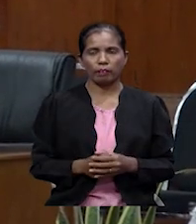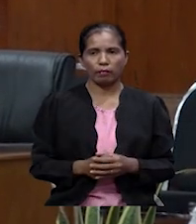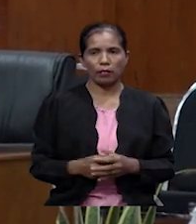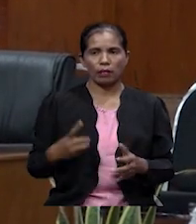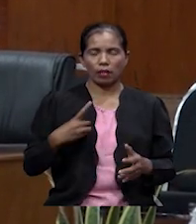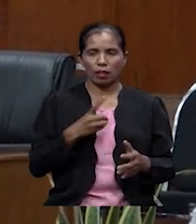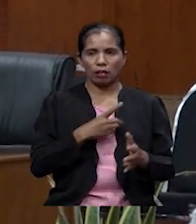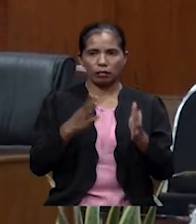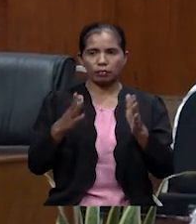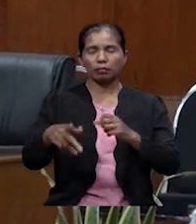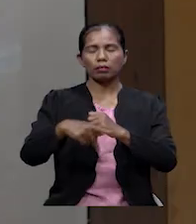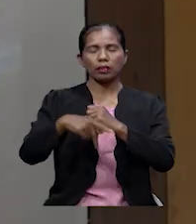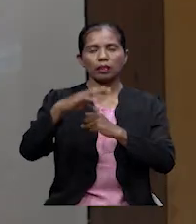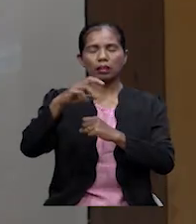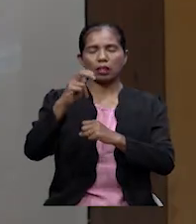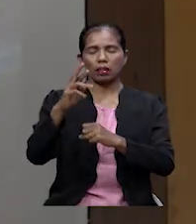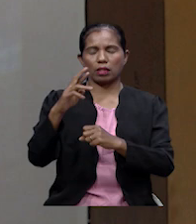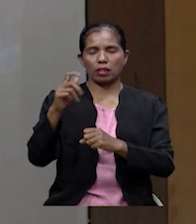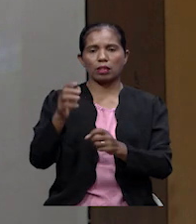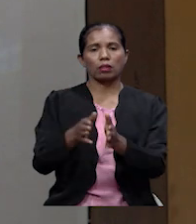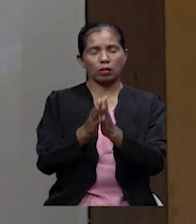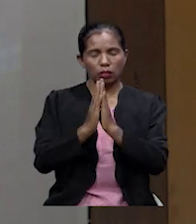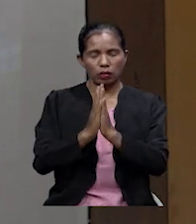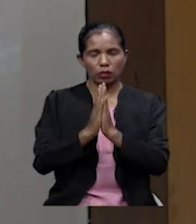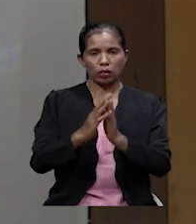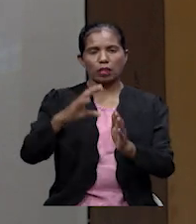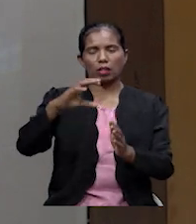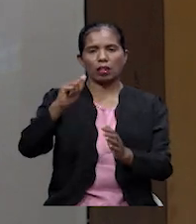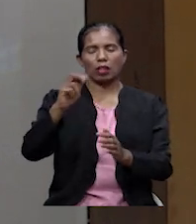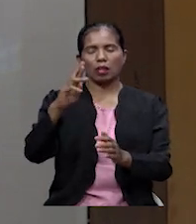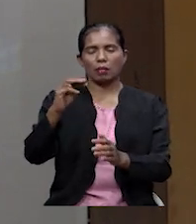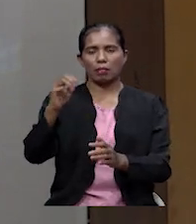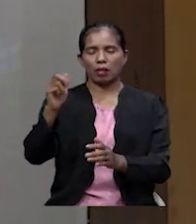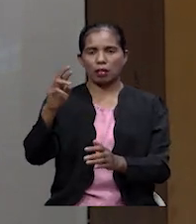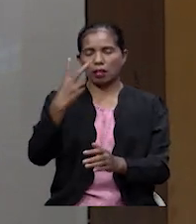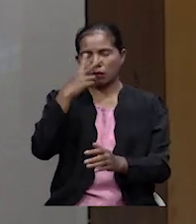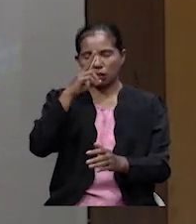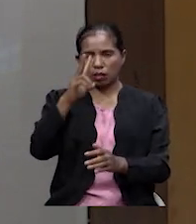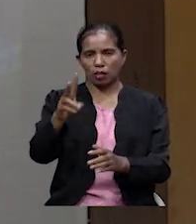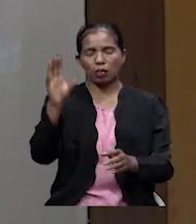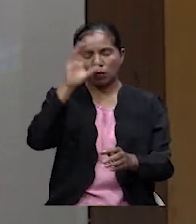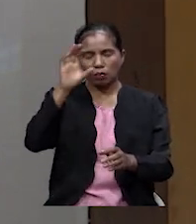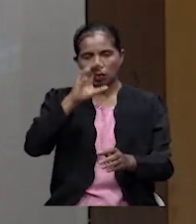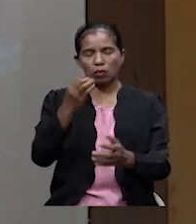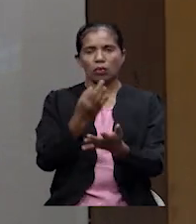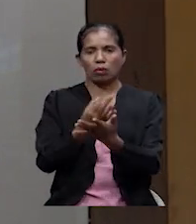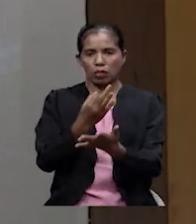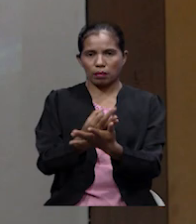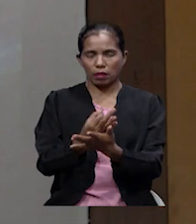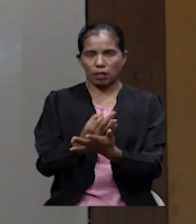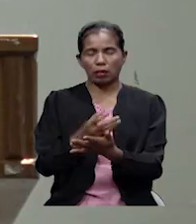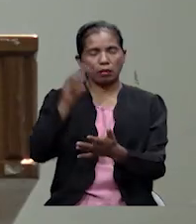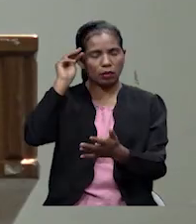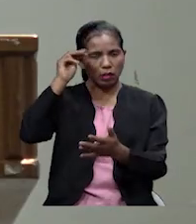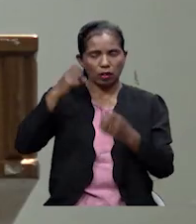deputada bancada CNRT Fernanda Lai Husuba Câmara de Contas atu hare questão nebe hodi buka tuir orçamento nebe